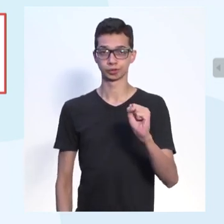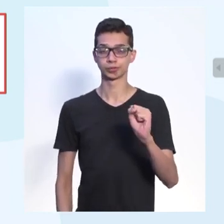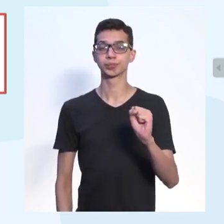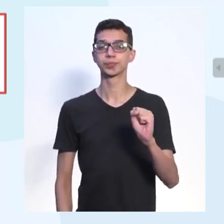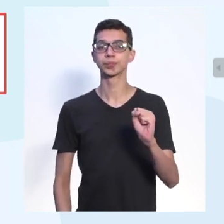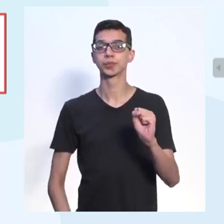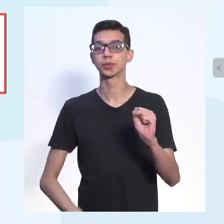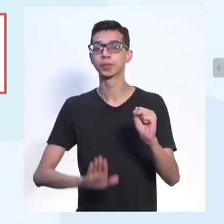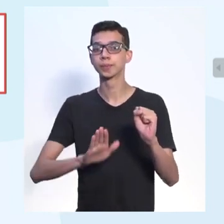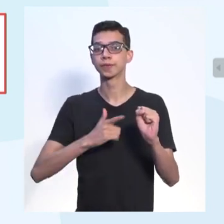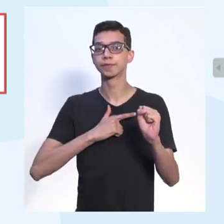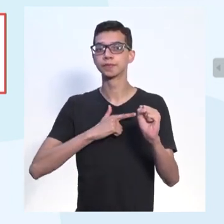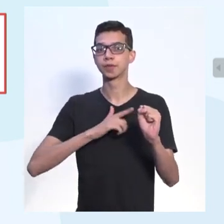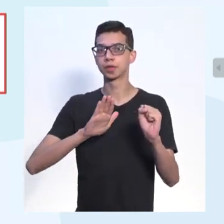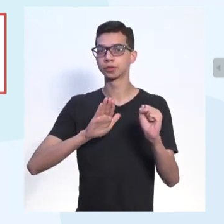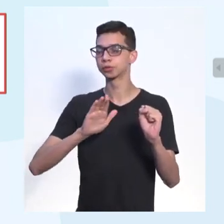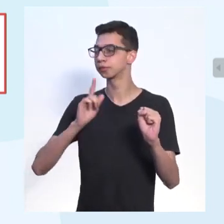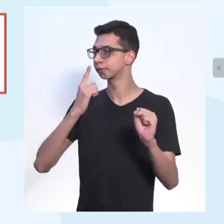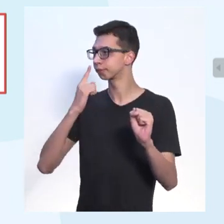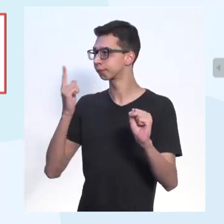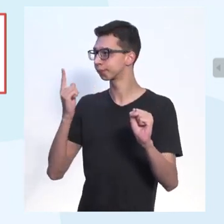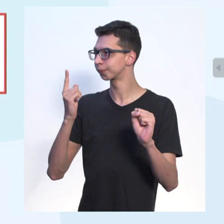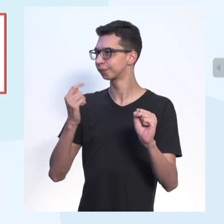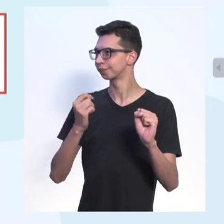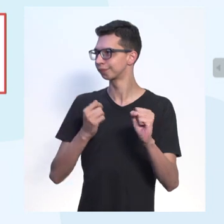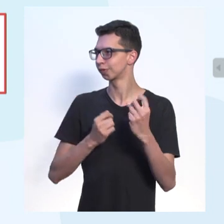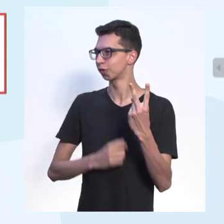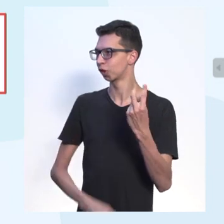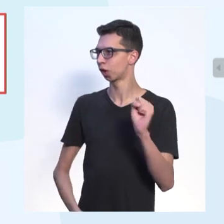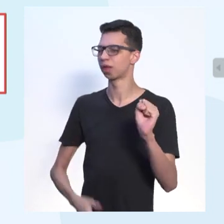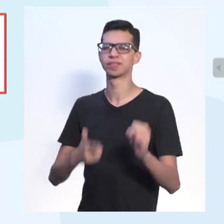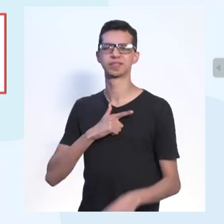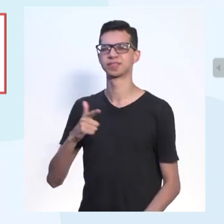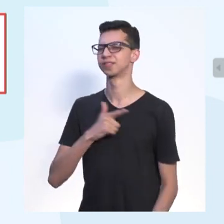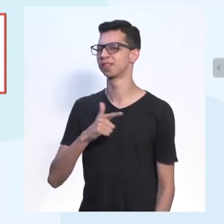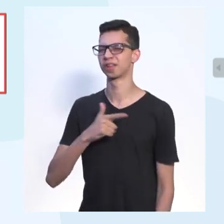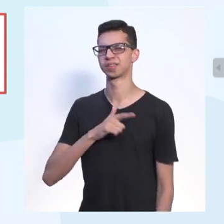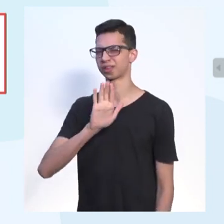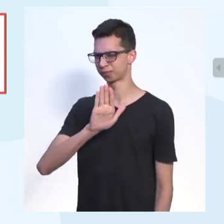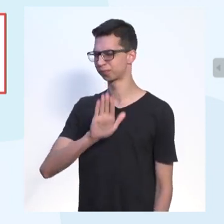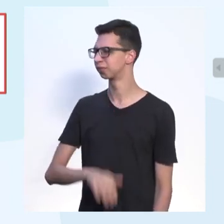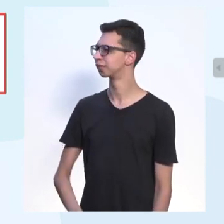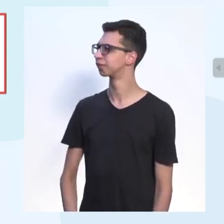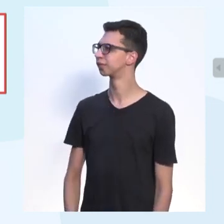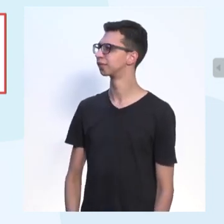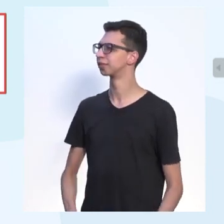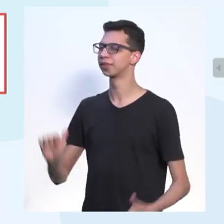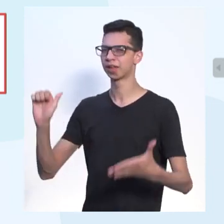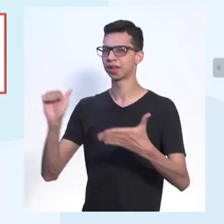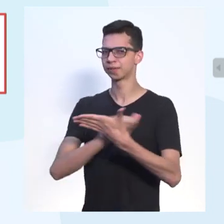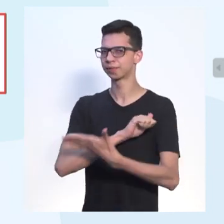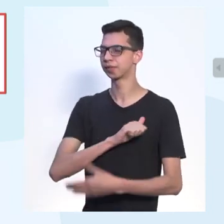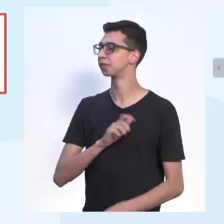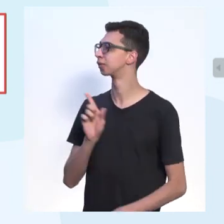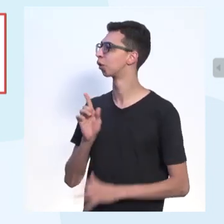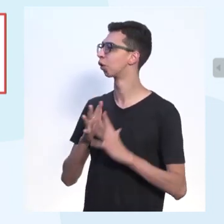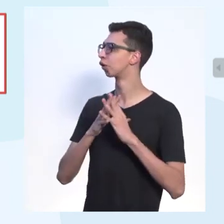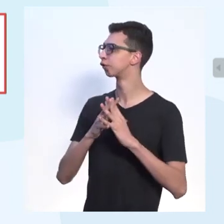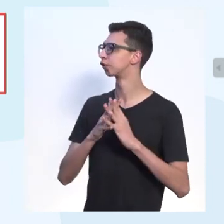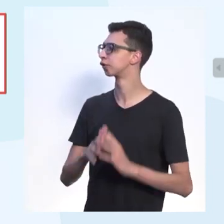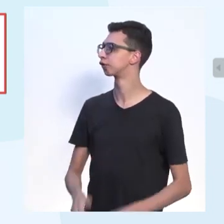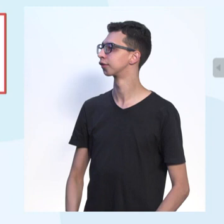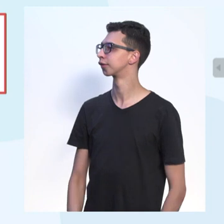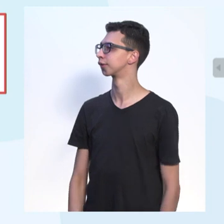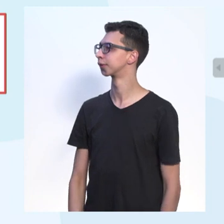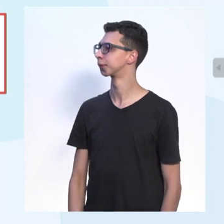Opa, ficou feio aqui, mas é um 288. Não, ficou muito feio, diga-se de passagem. Deixa eu apagar, senão vai ficar confuso. Então,